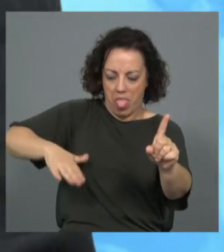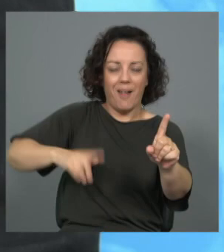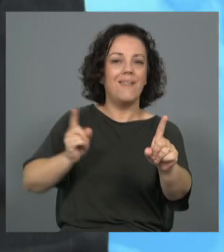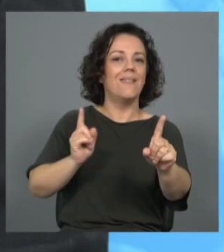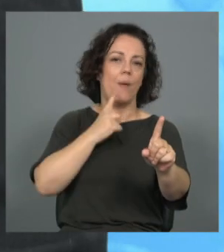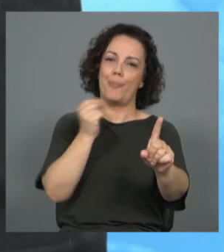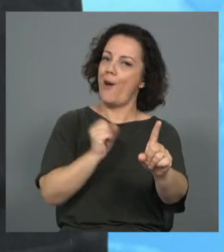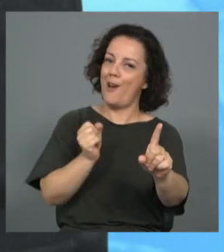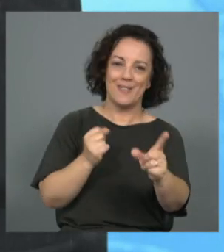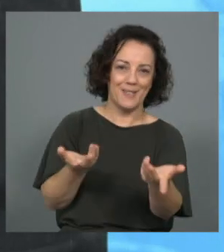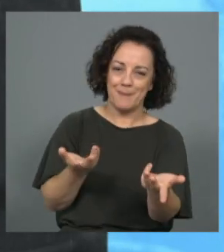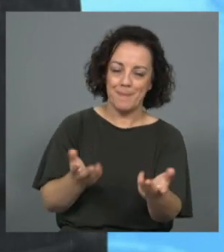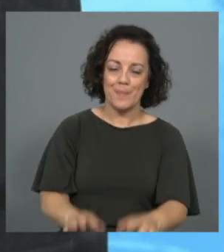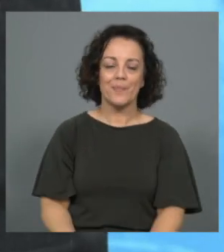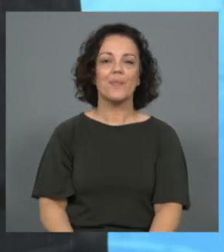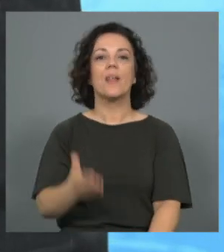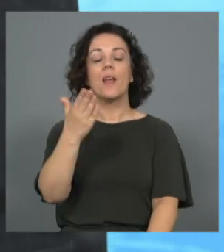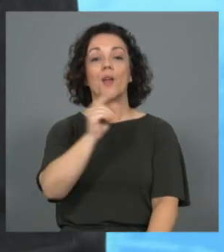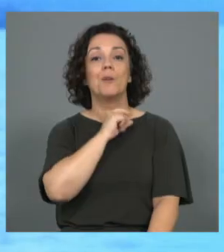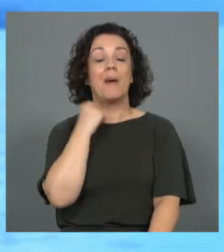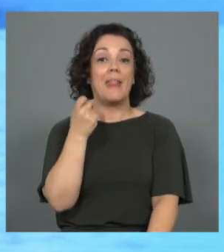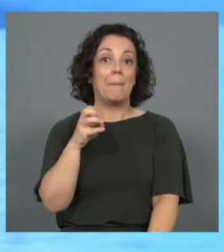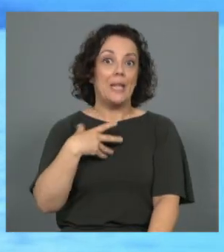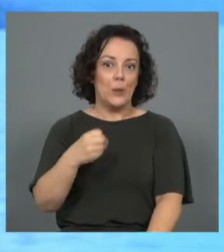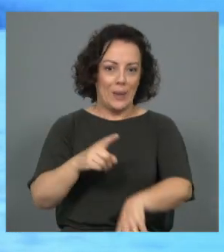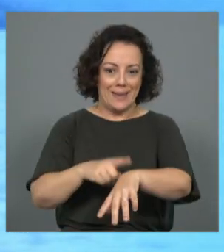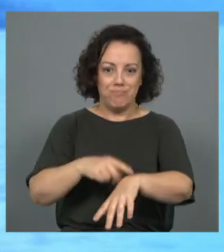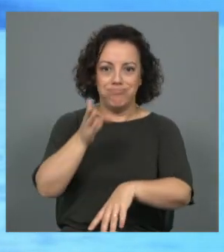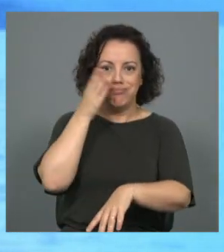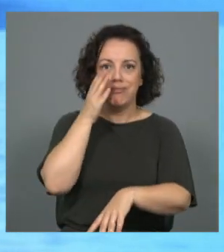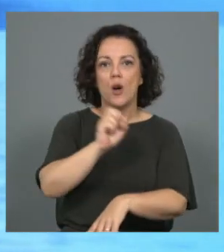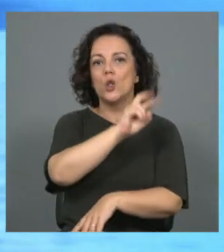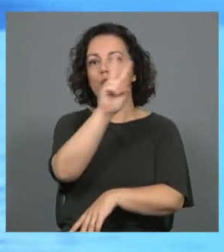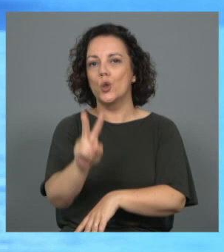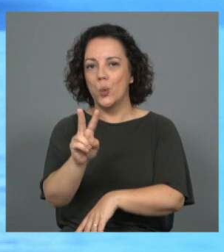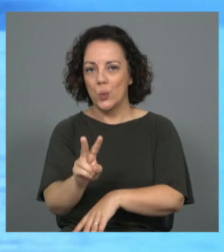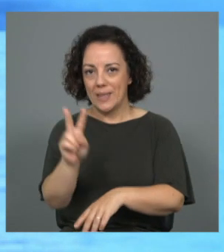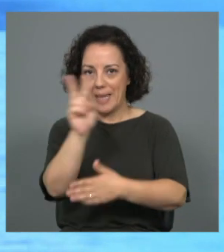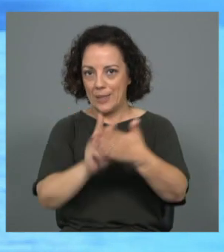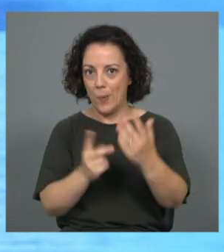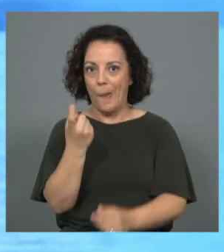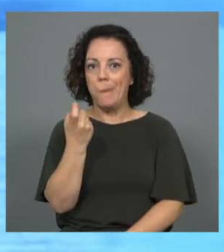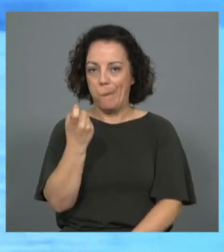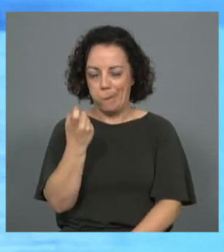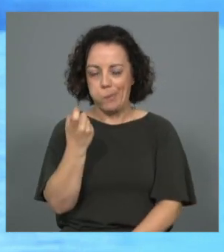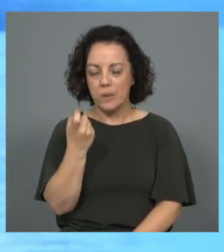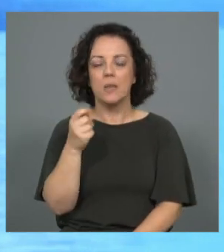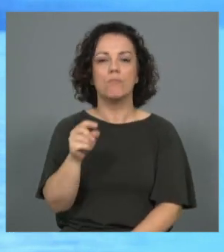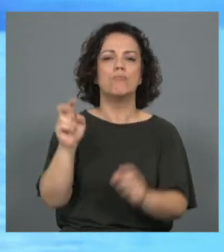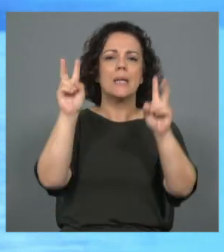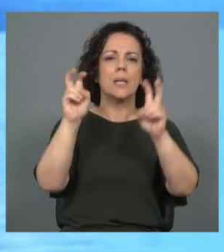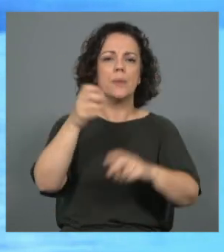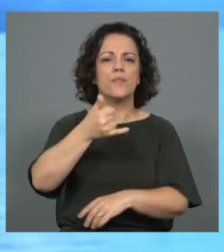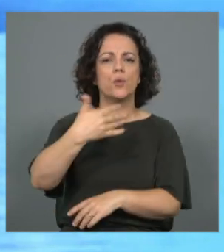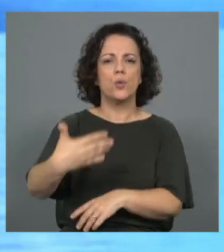pode acontecer. Padre Armindo, temos já pouco tempo para a segunda leitura, mas vamos ainda a essa análise, capítulo 21 do livro